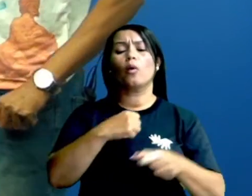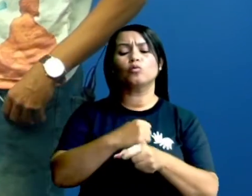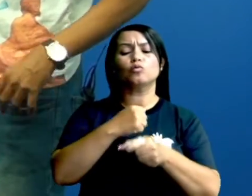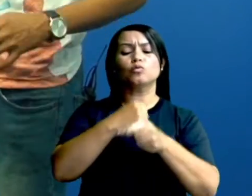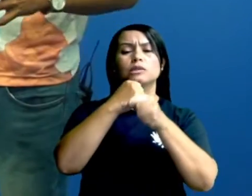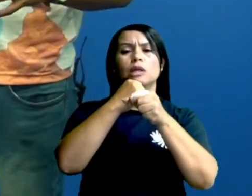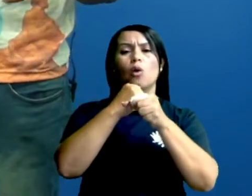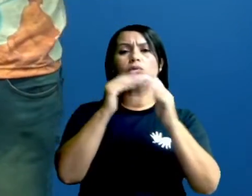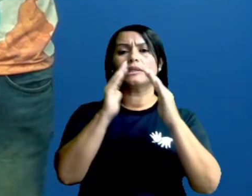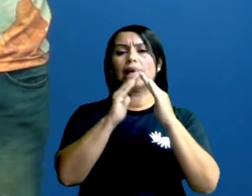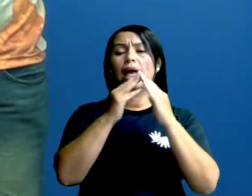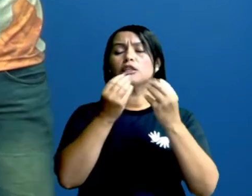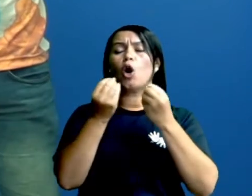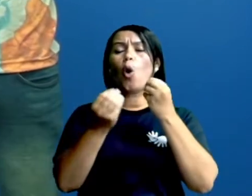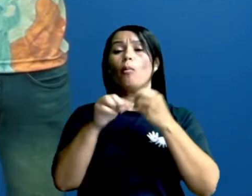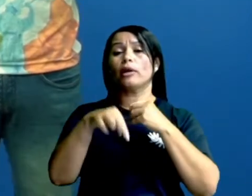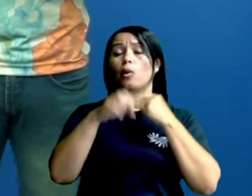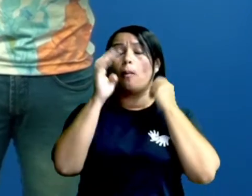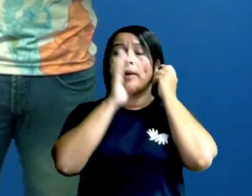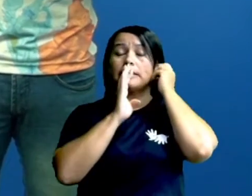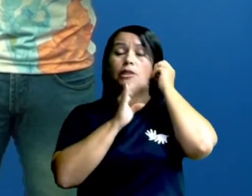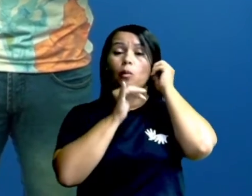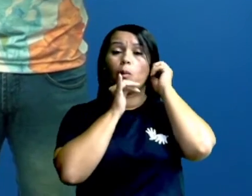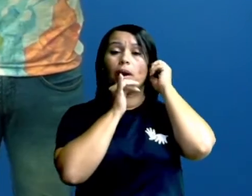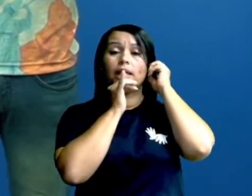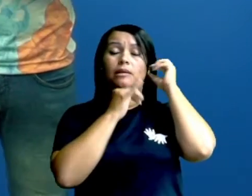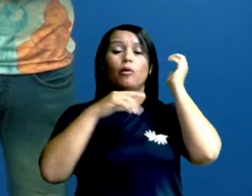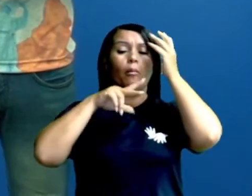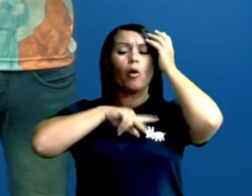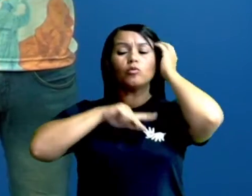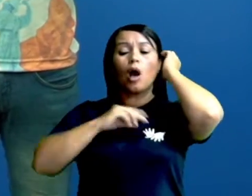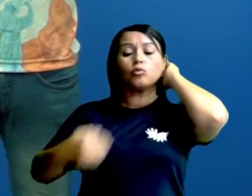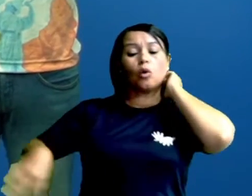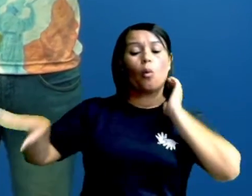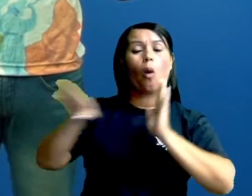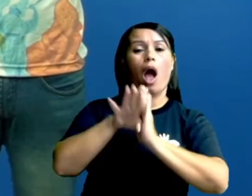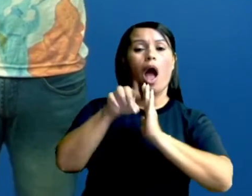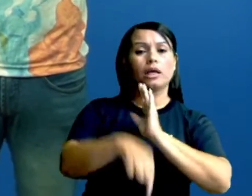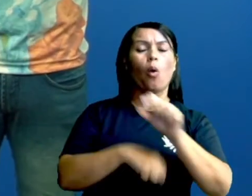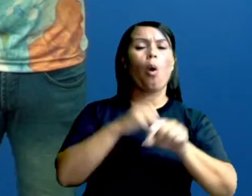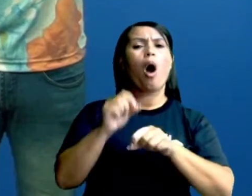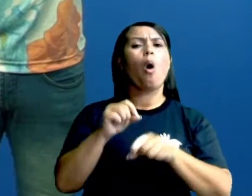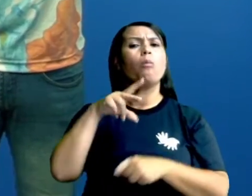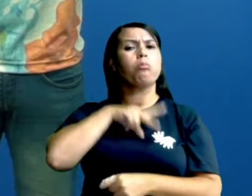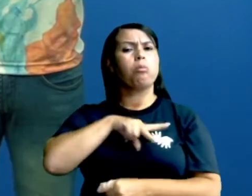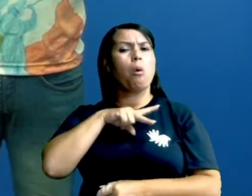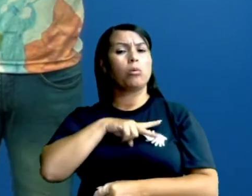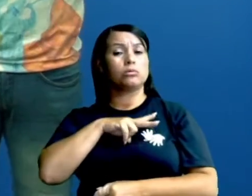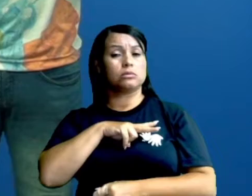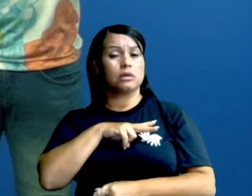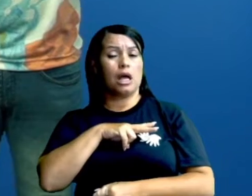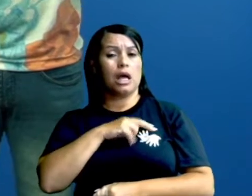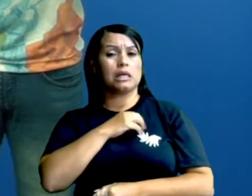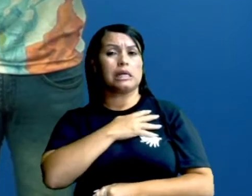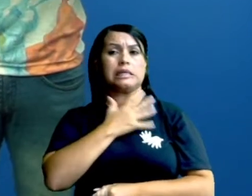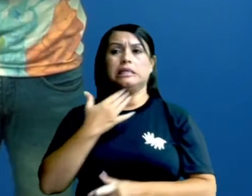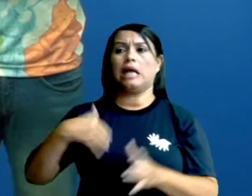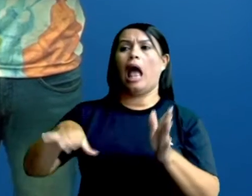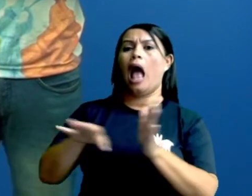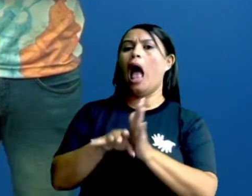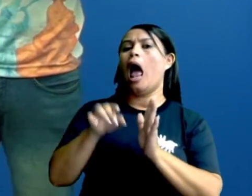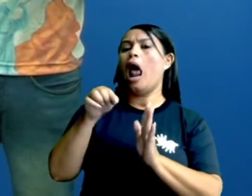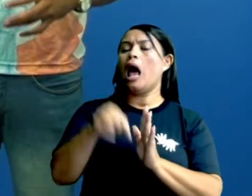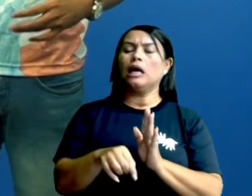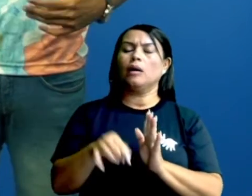tudo, é importante saber que o Brasil, quando foi colonizado por Portugal, né, os portugueses não vieram de imediato povoar de forma